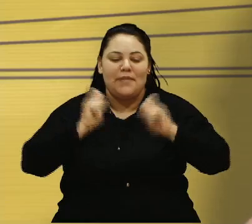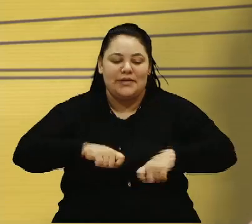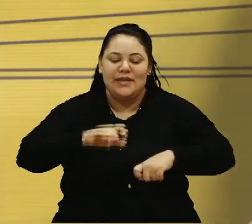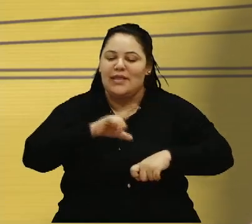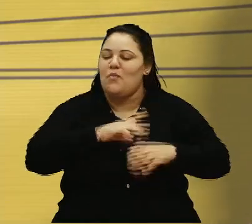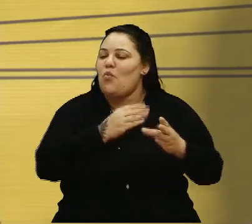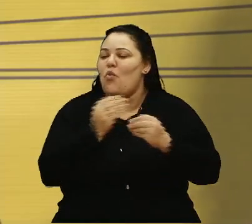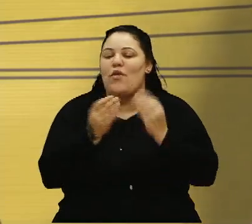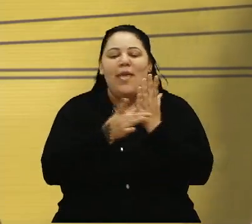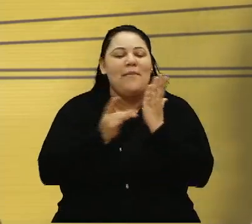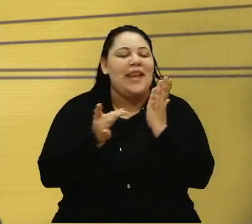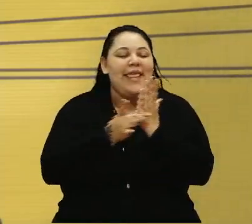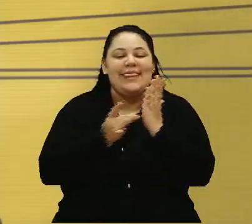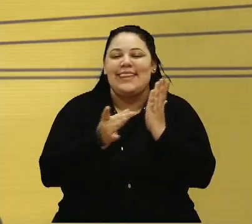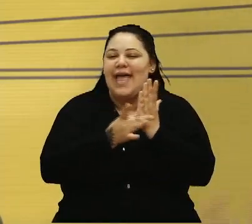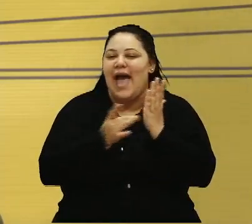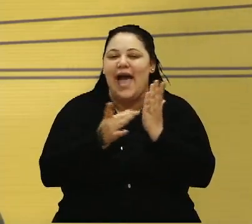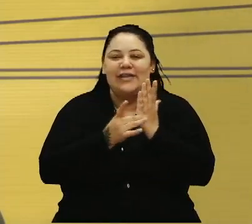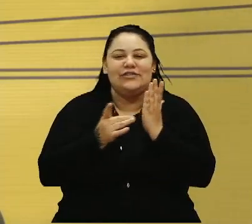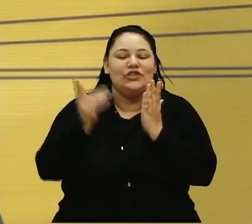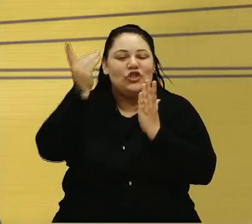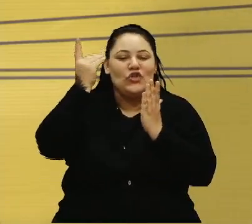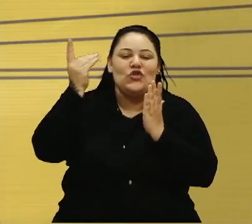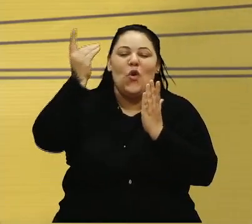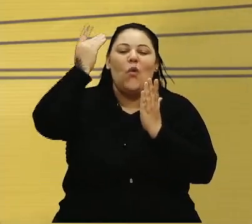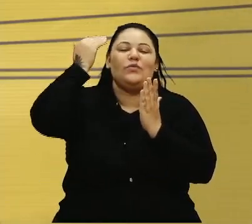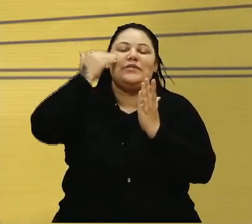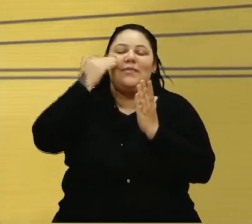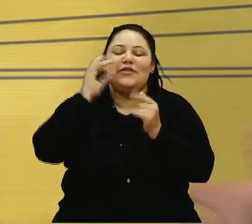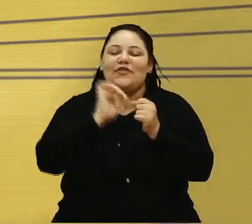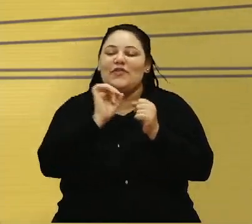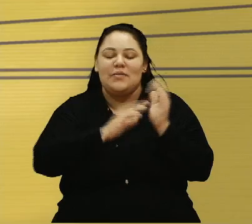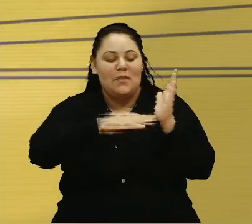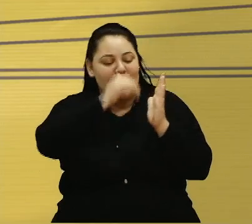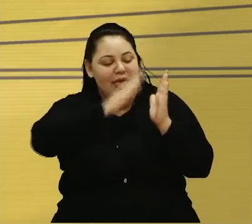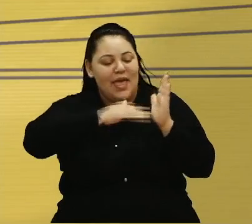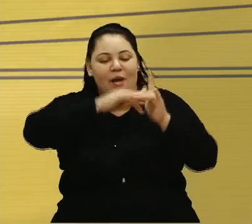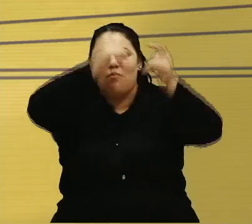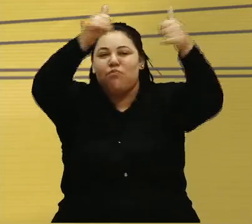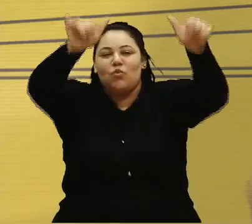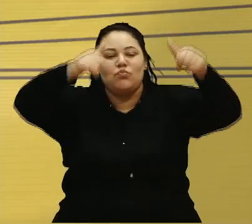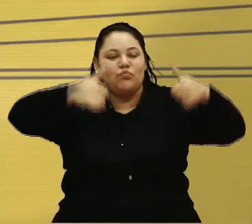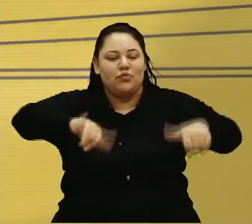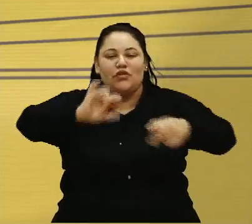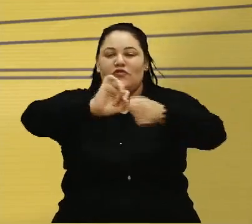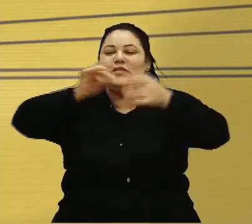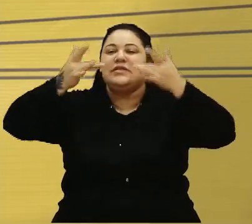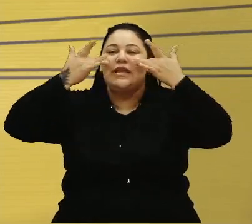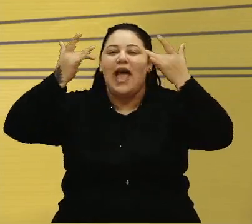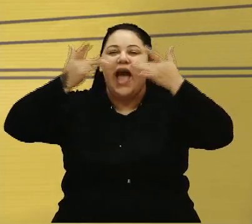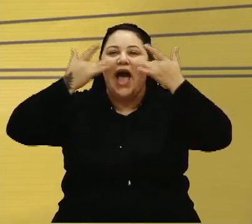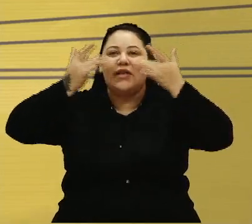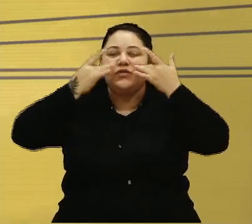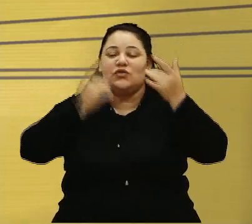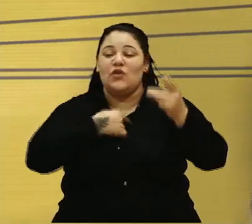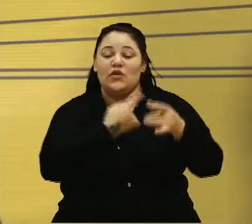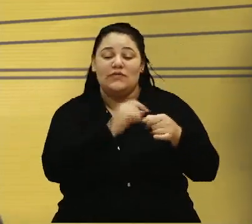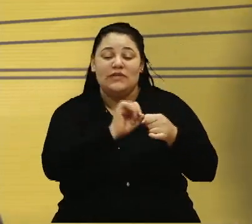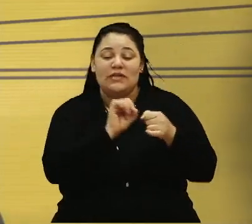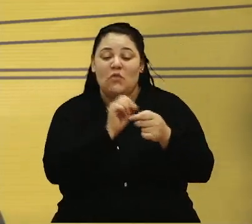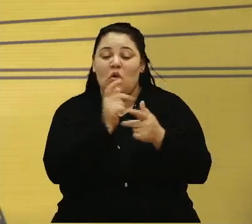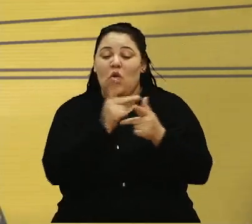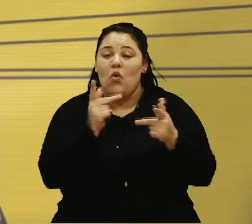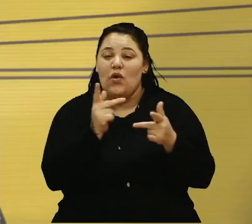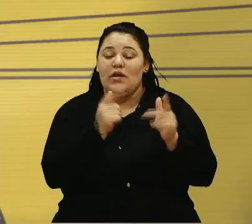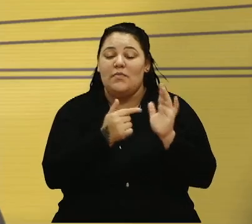são gigantescas. A gente fez mural, a gente fez pintura, a gente fez teatro, a gente fez coisas que mostram o